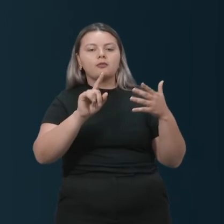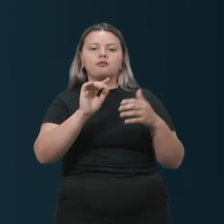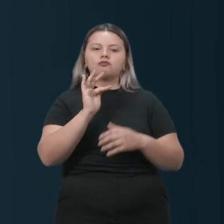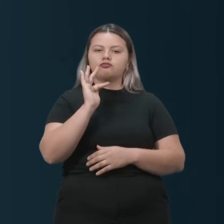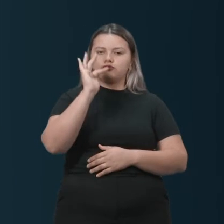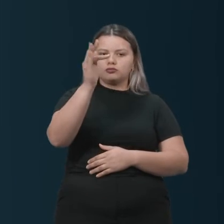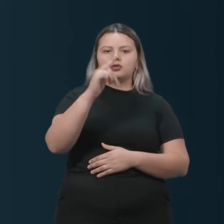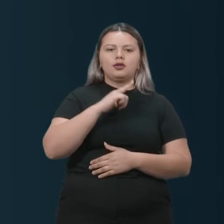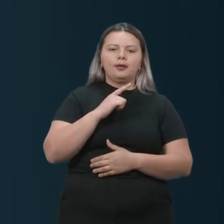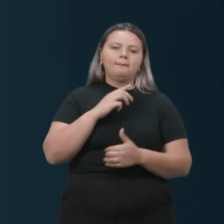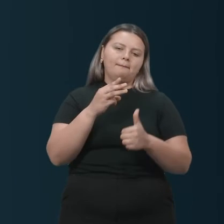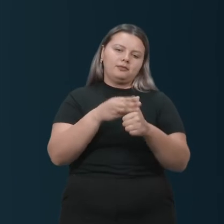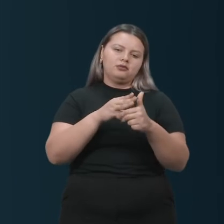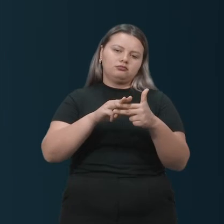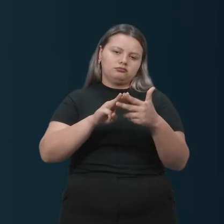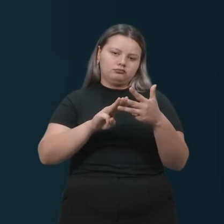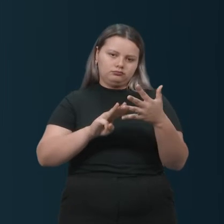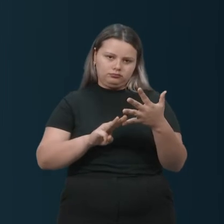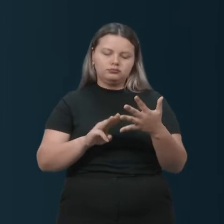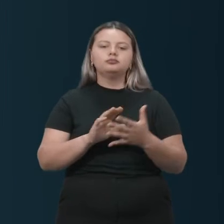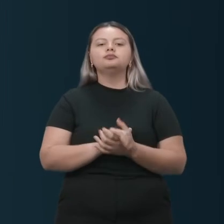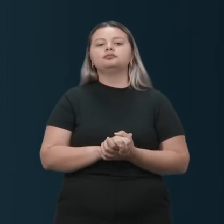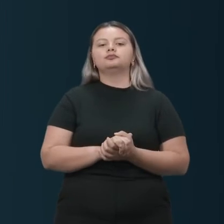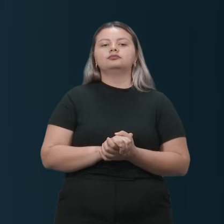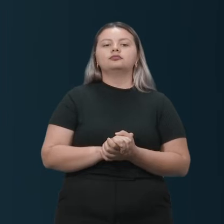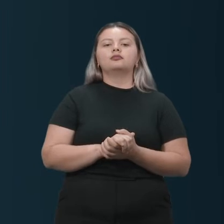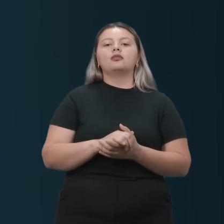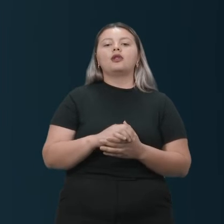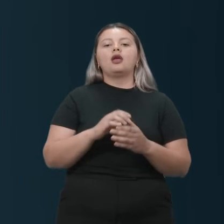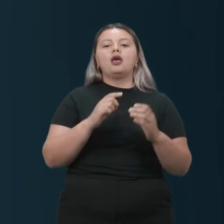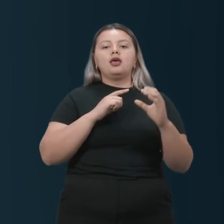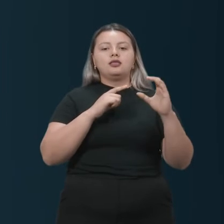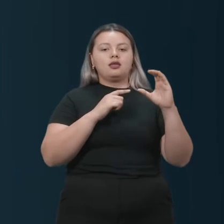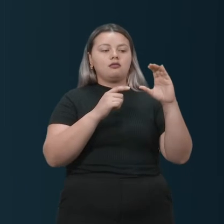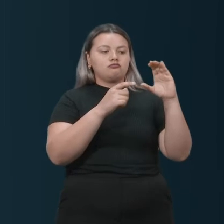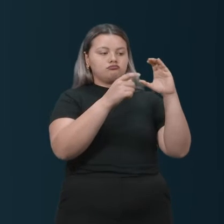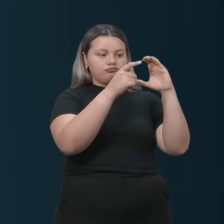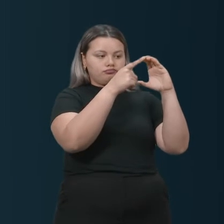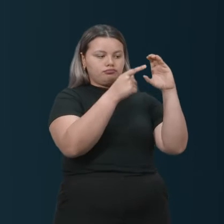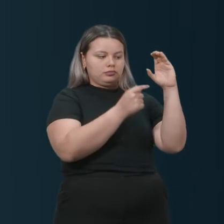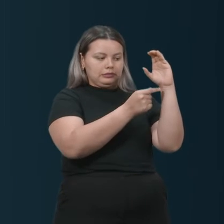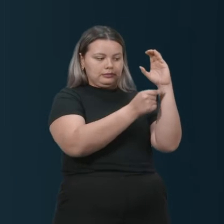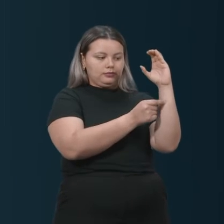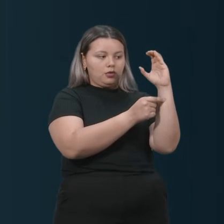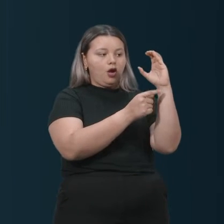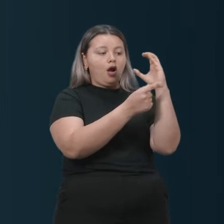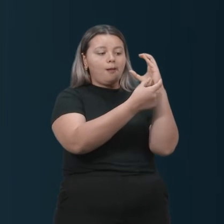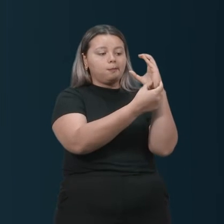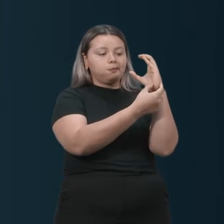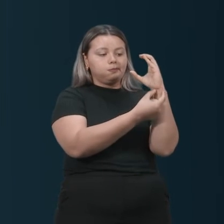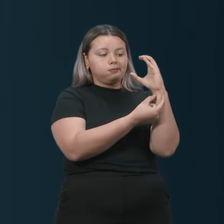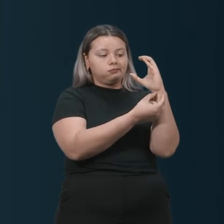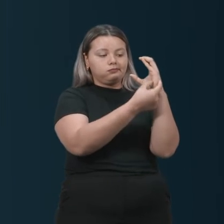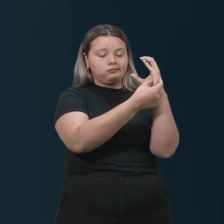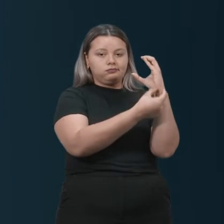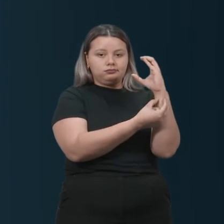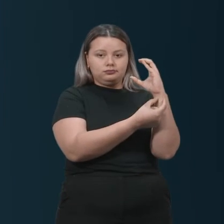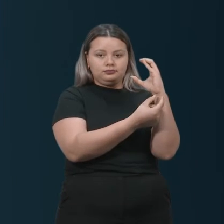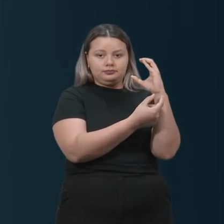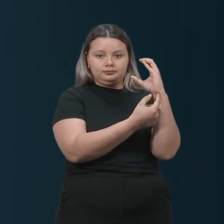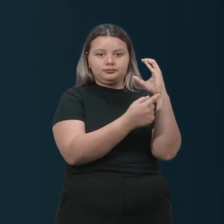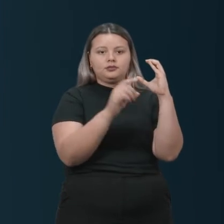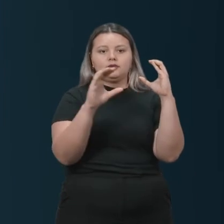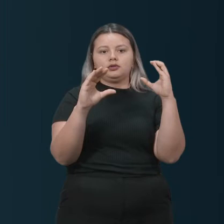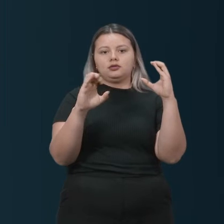futuros. Logo posteriormente ao tronco, a gente tem o cerebelo, que está destacado em vermelho nessa imagem.